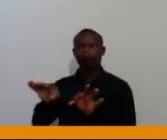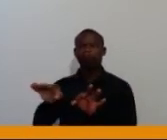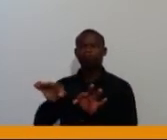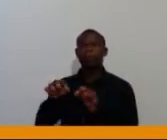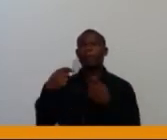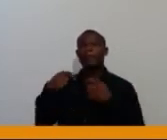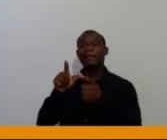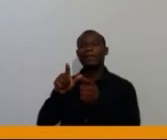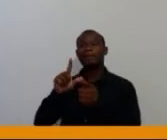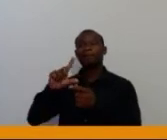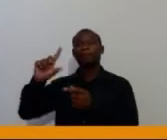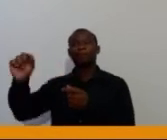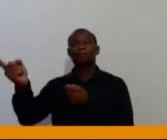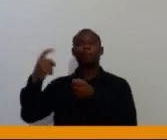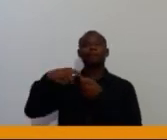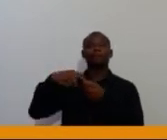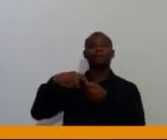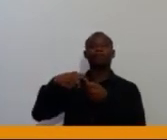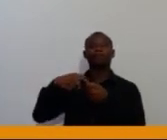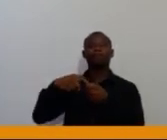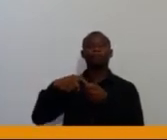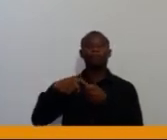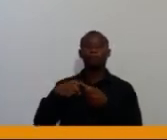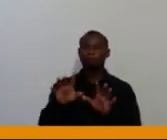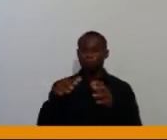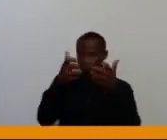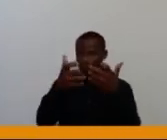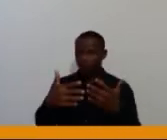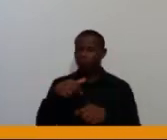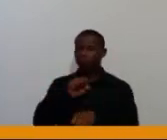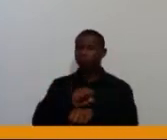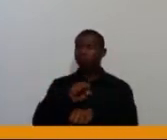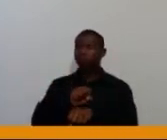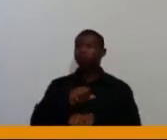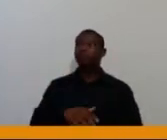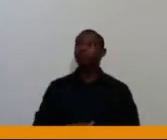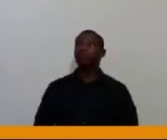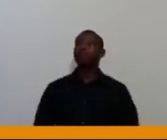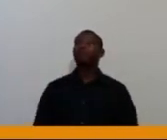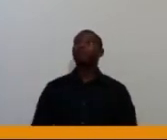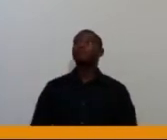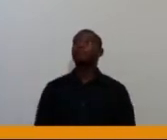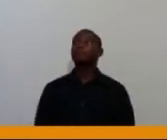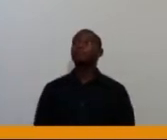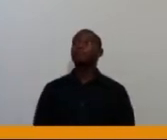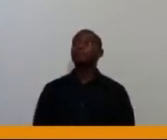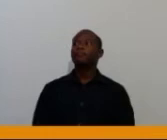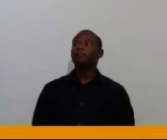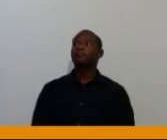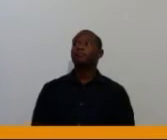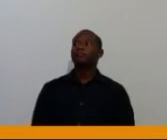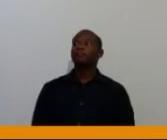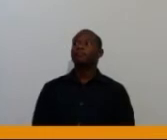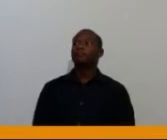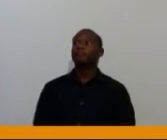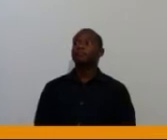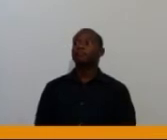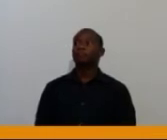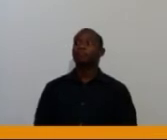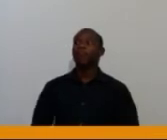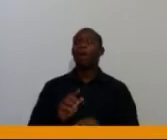Bia, vamos verificar qual é o impedimento, porque você não está sendo